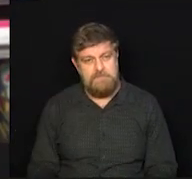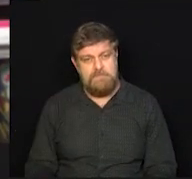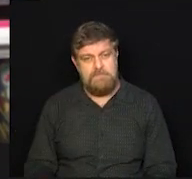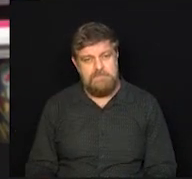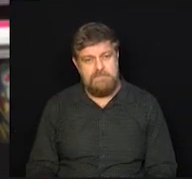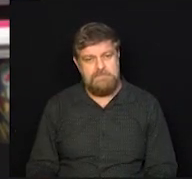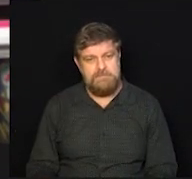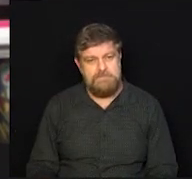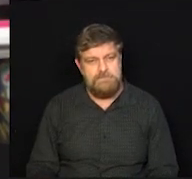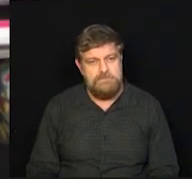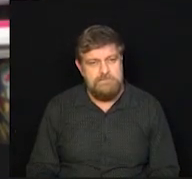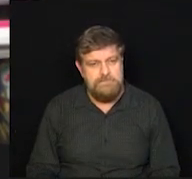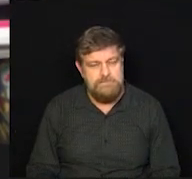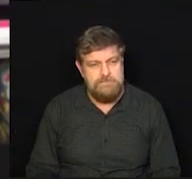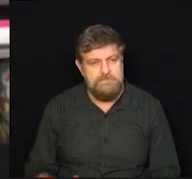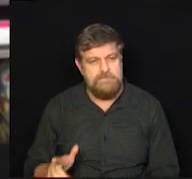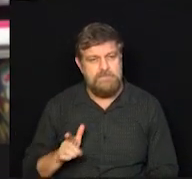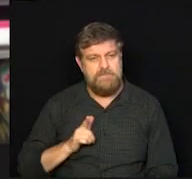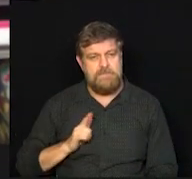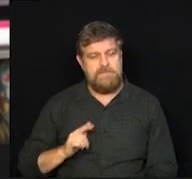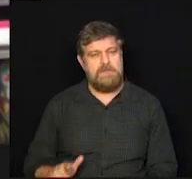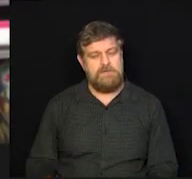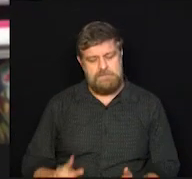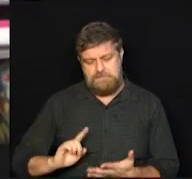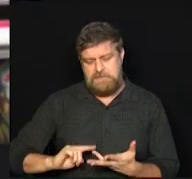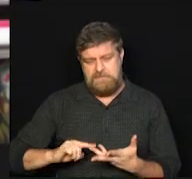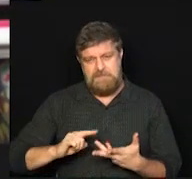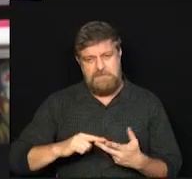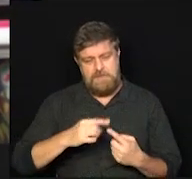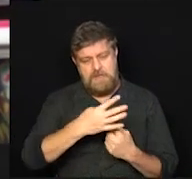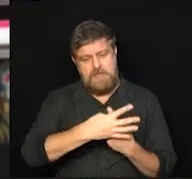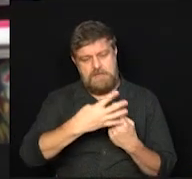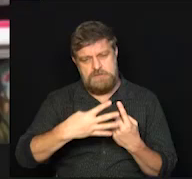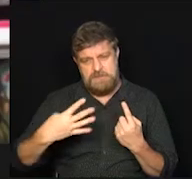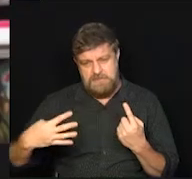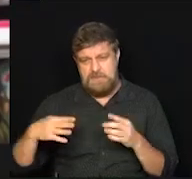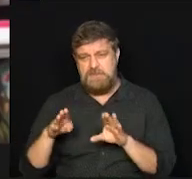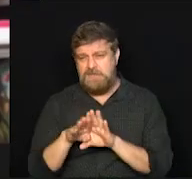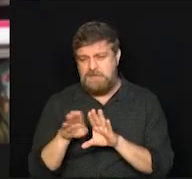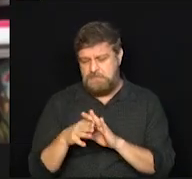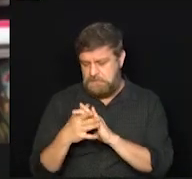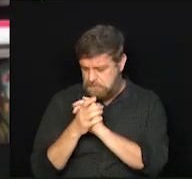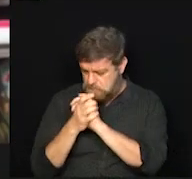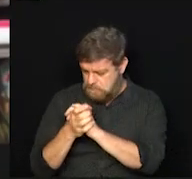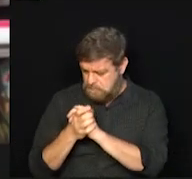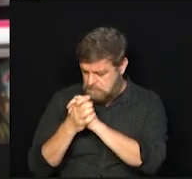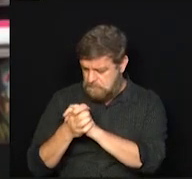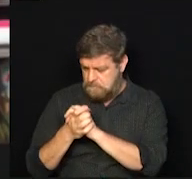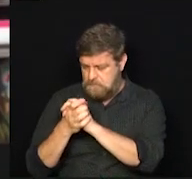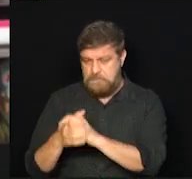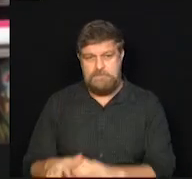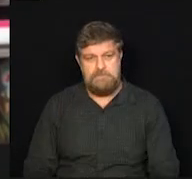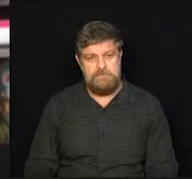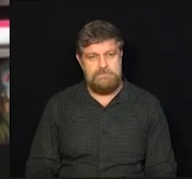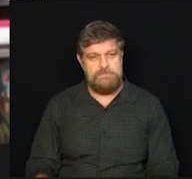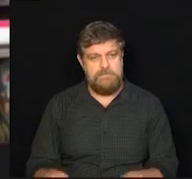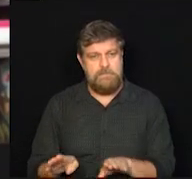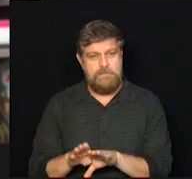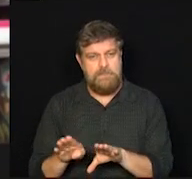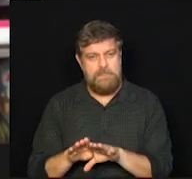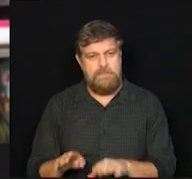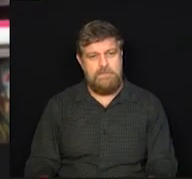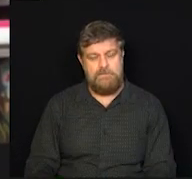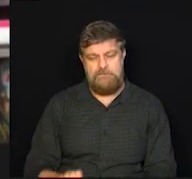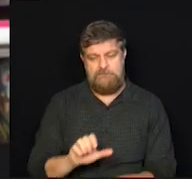sem pegar nas diversas demandas e LGP quero saudar querida lista o antes